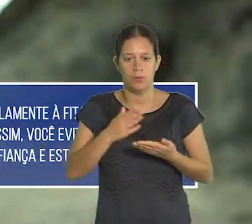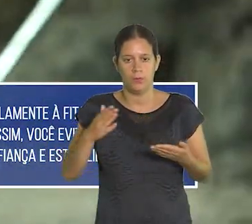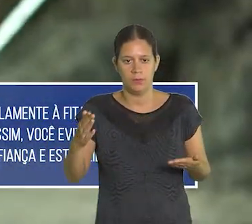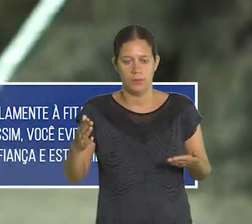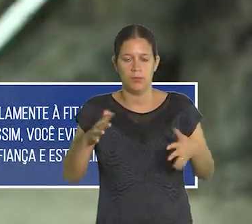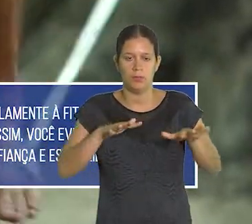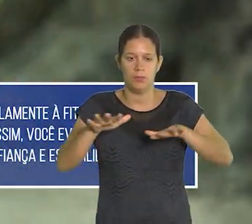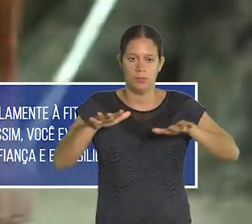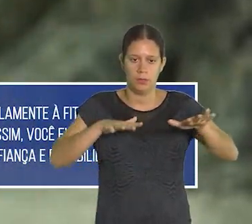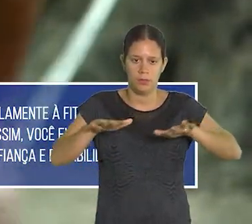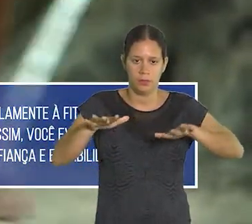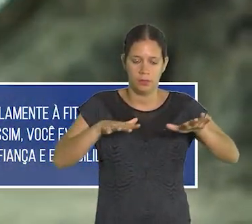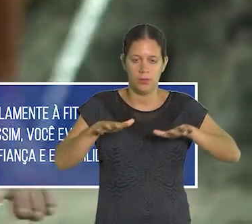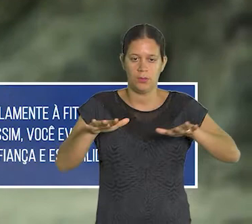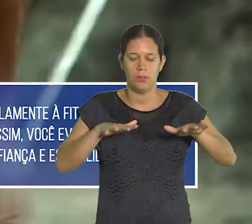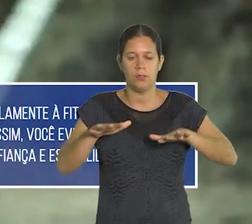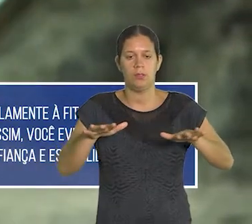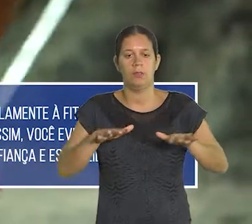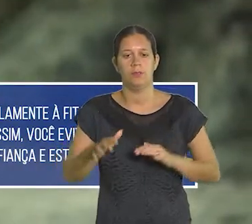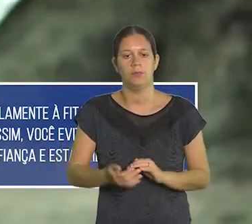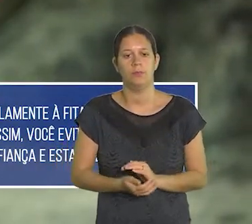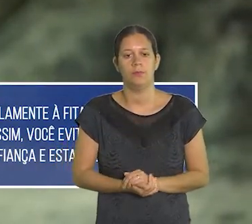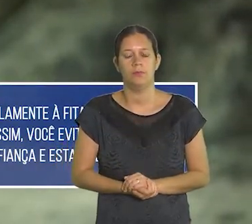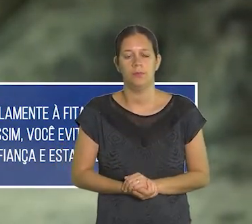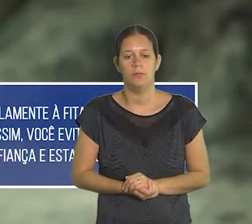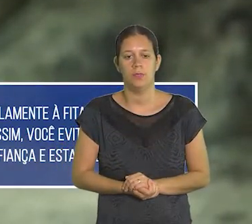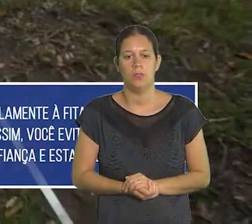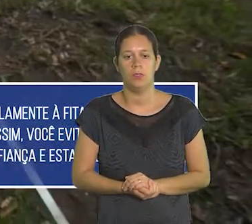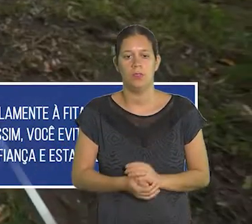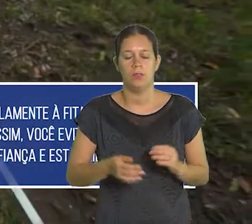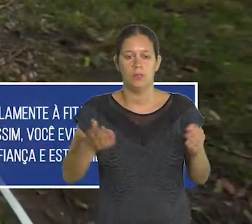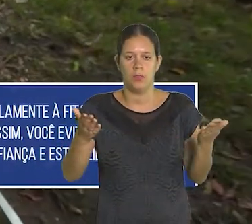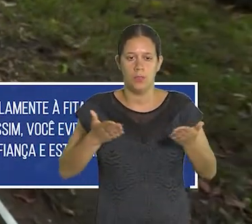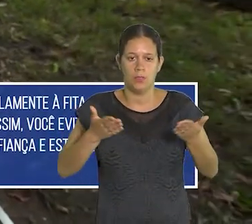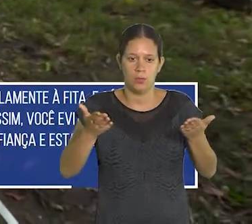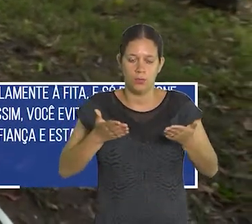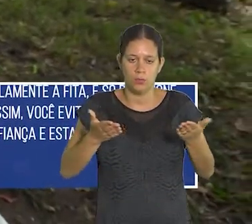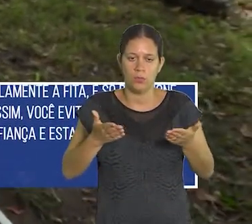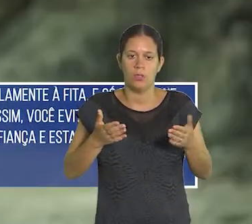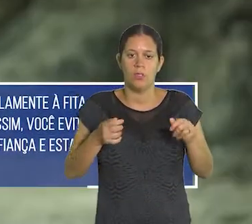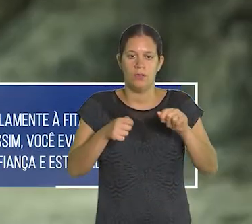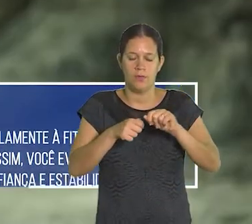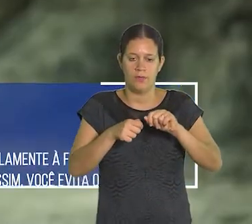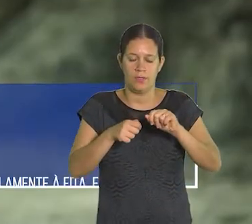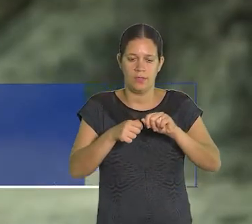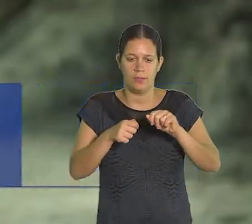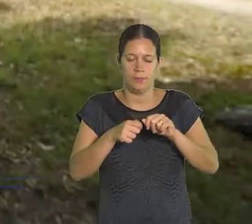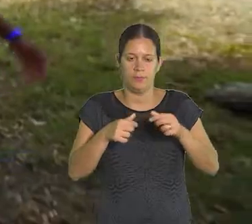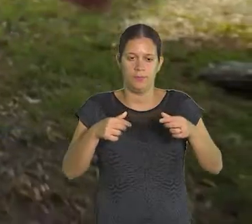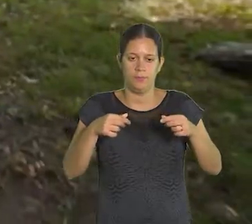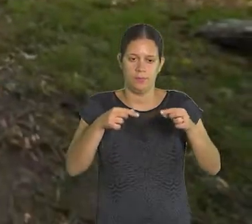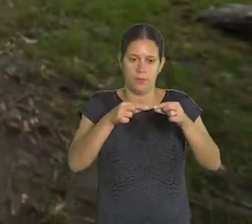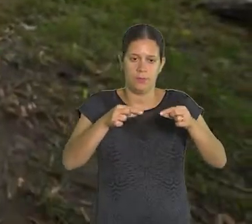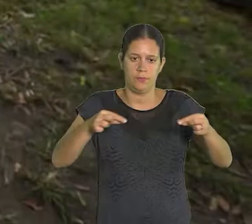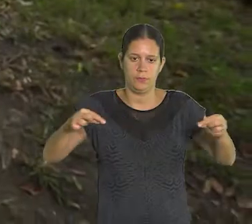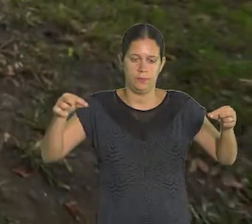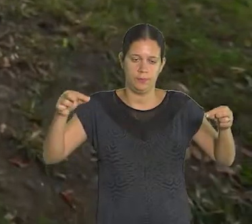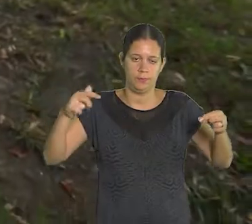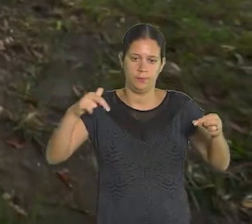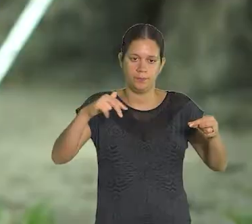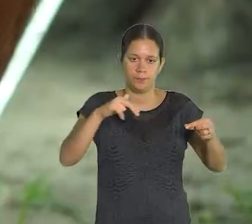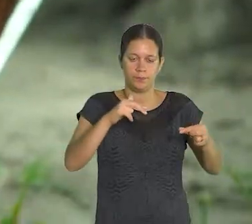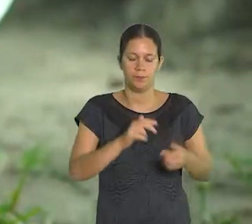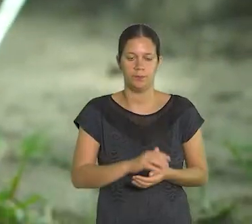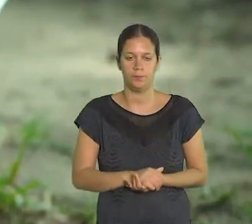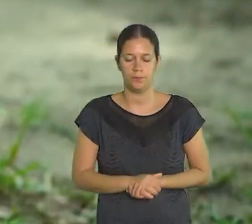pressão no pé, a fita vai começar a tremer, então a gente não quer isso, a gente quer estabilidade. Então a hora que ele colocar pressão, ele vai subir. O Alan vai demonstrar como é